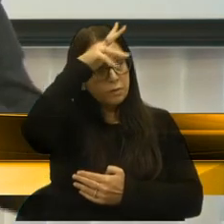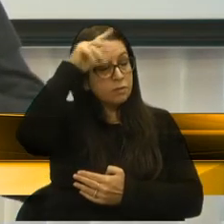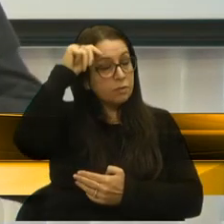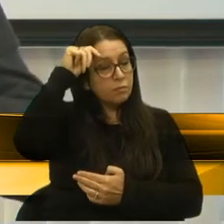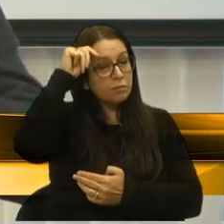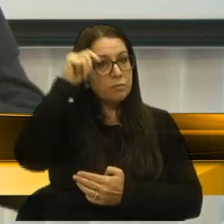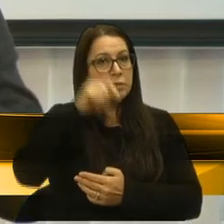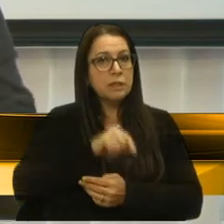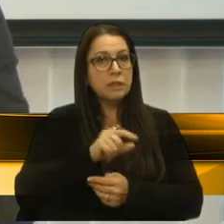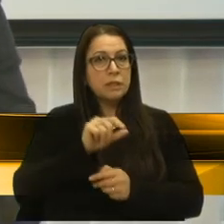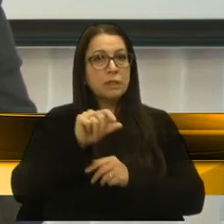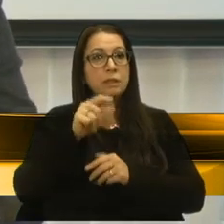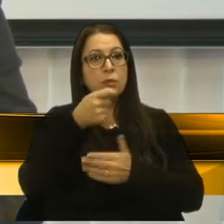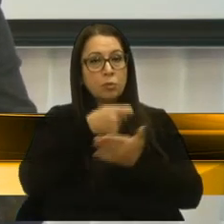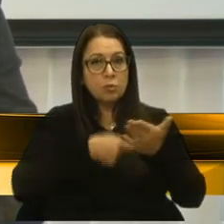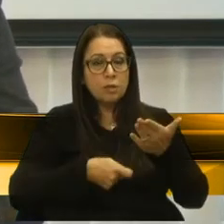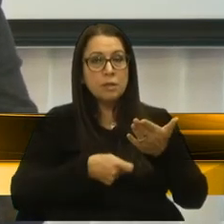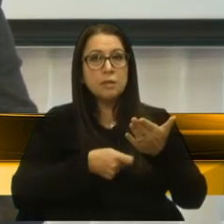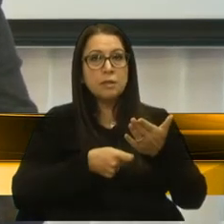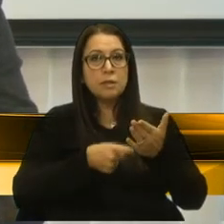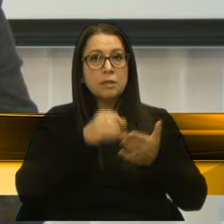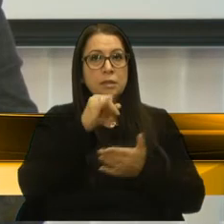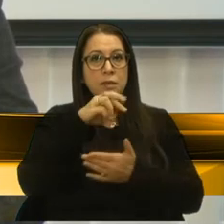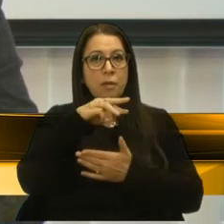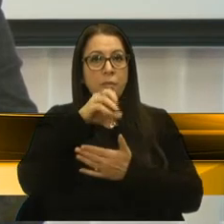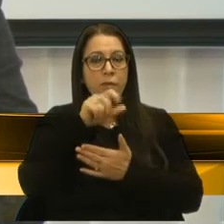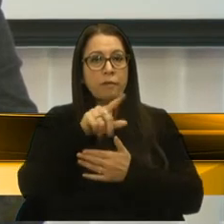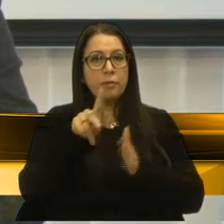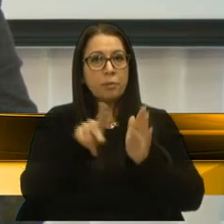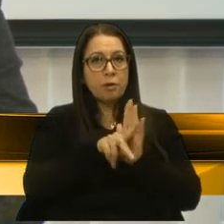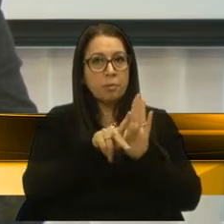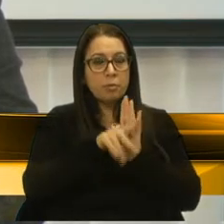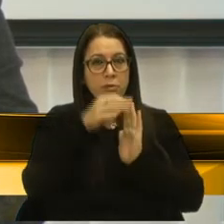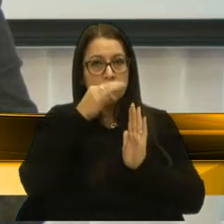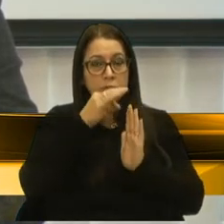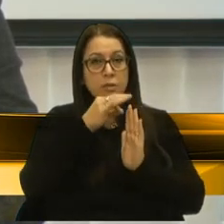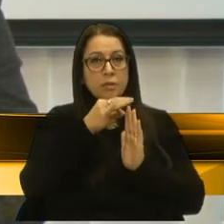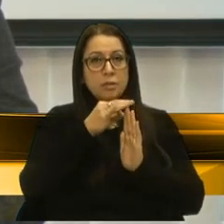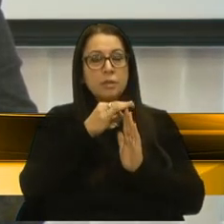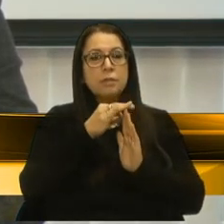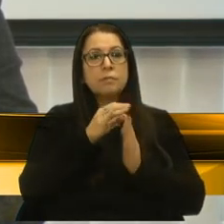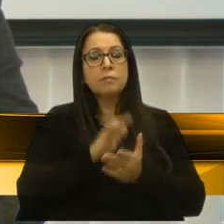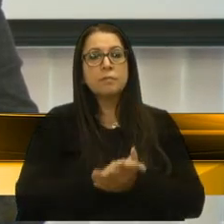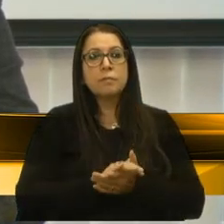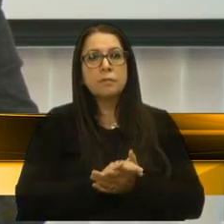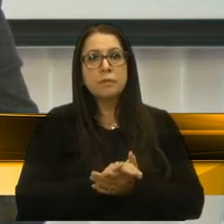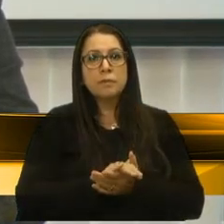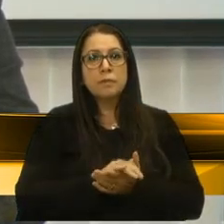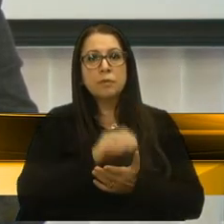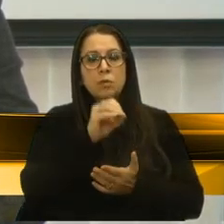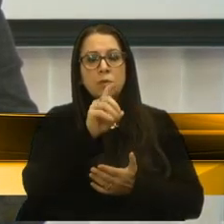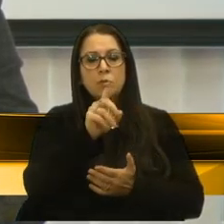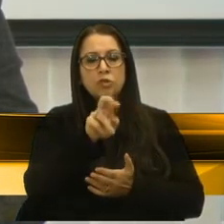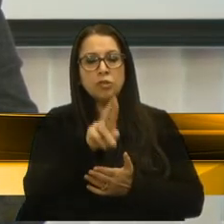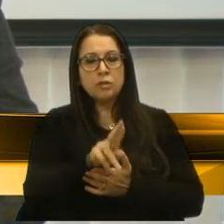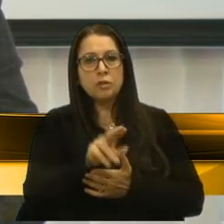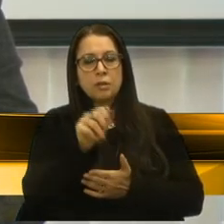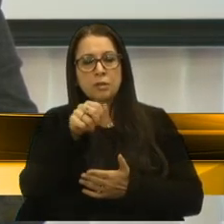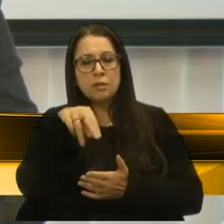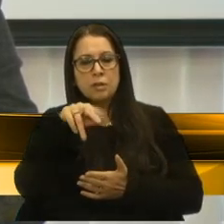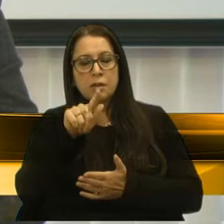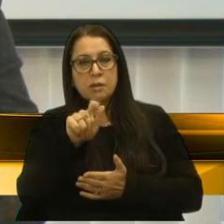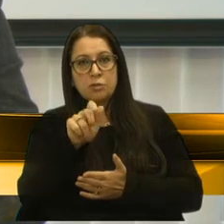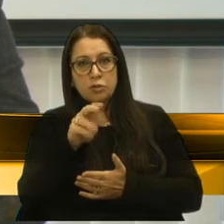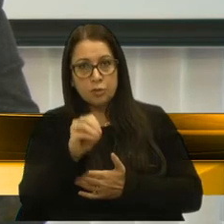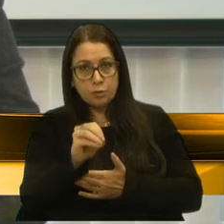Executivo, que autoriza a permuta de imóvel da propriedade do município de Caxias do Sul por imóvel de propriedade de Odir Frisso e Ângelo